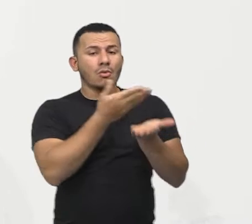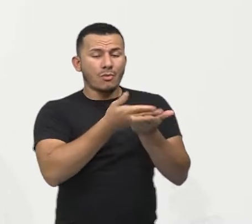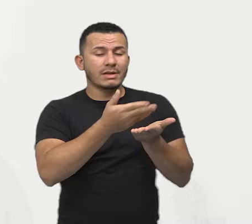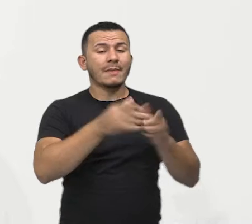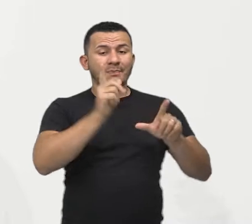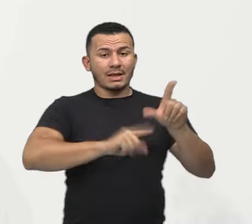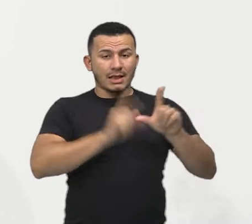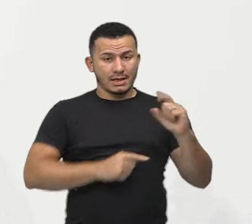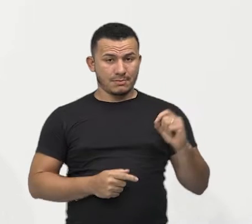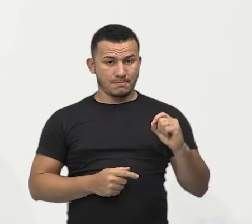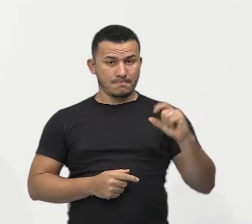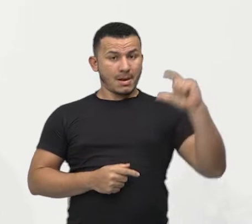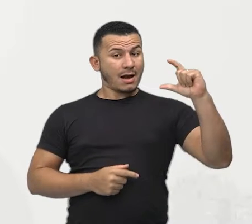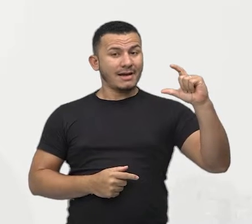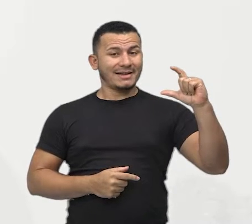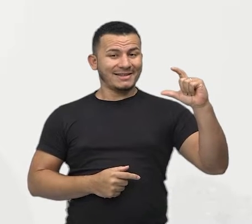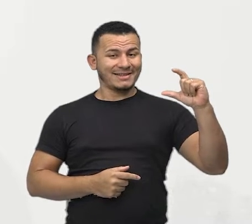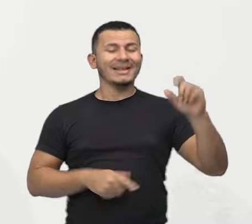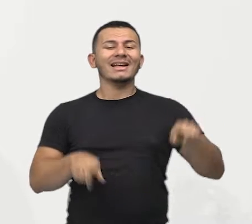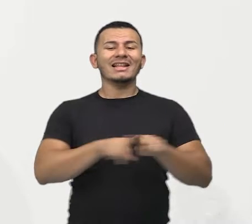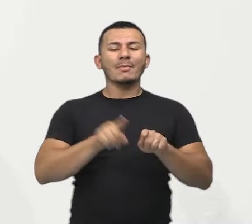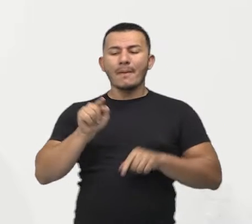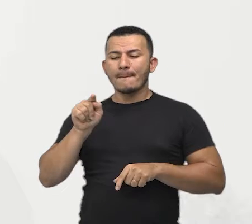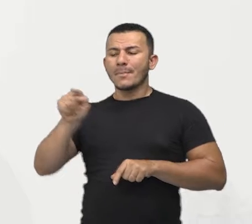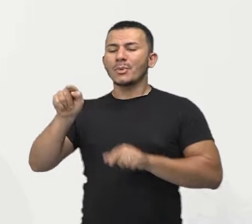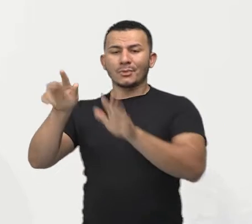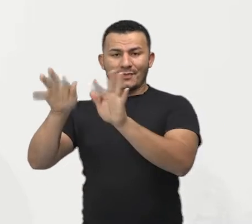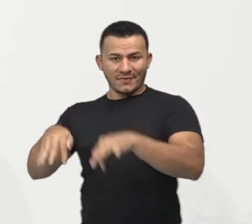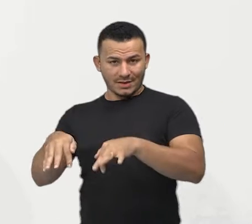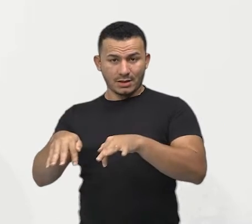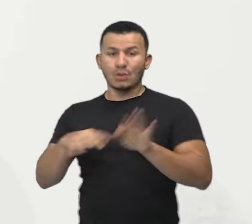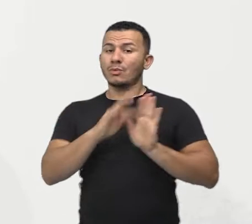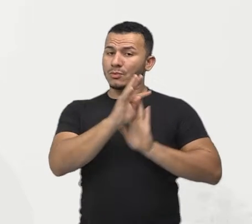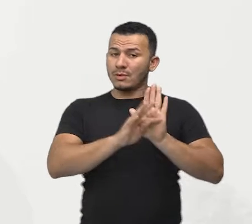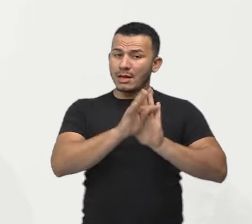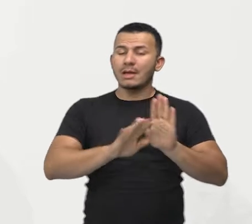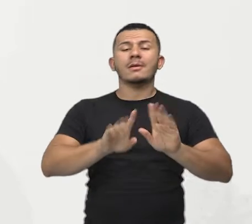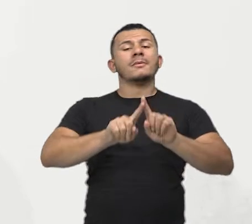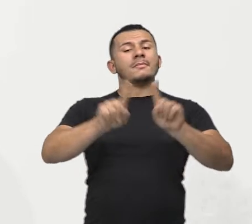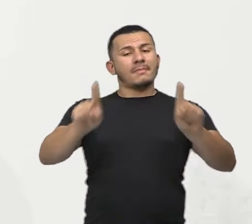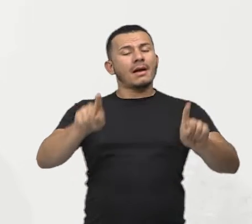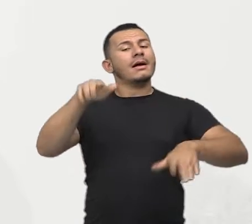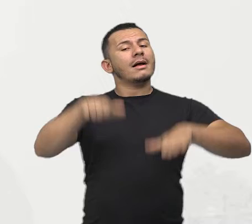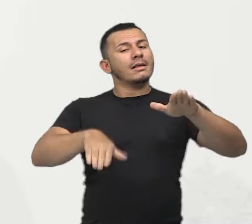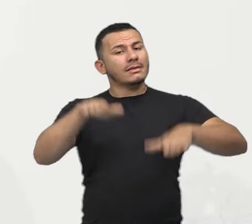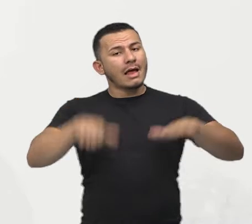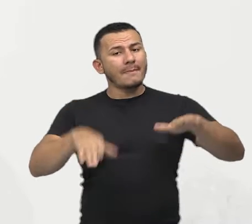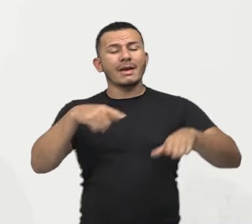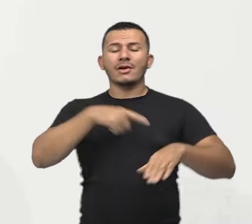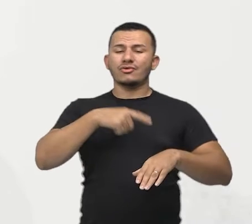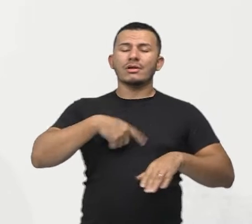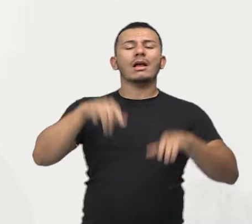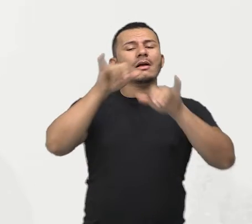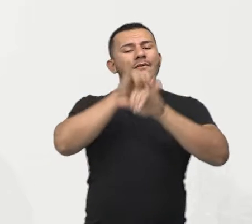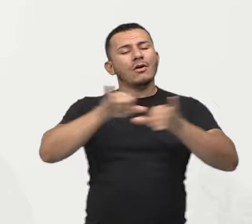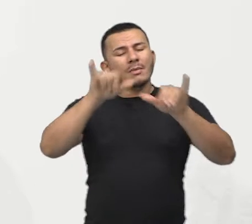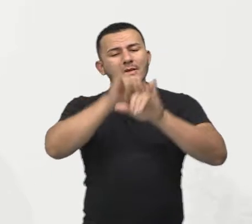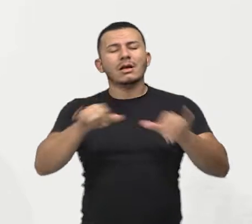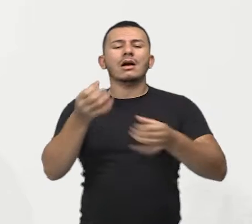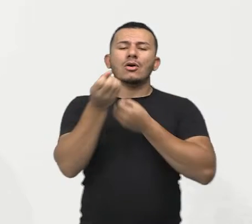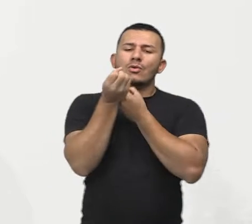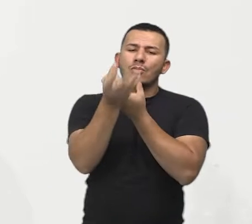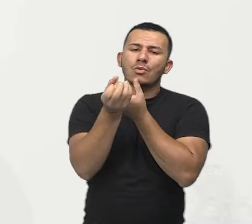letra maiúscula inicial e pelo ponto final, exceto no caso dos títulos e manchetes que